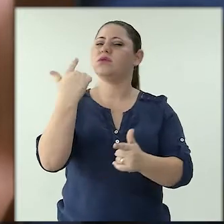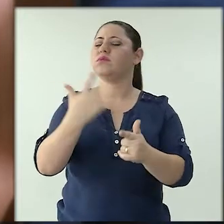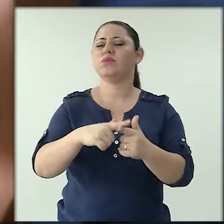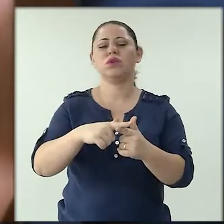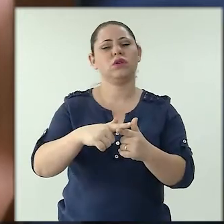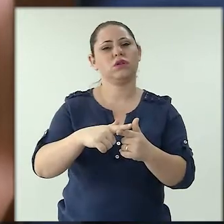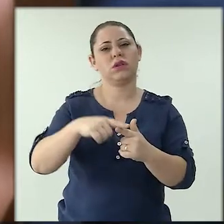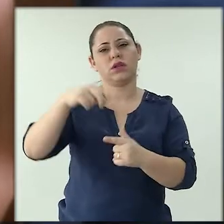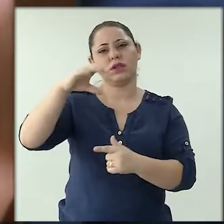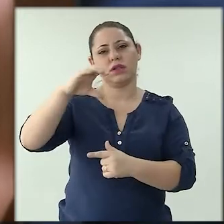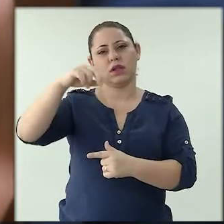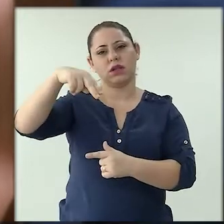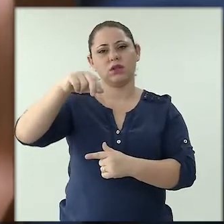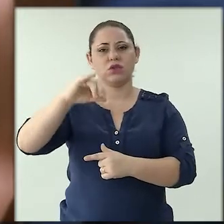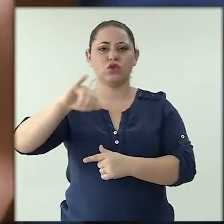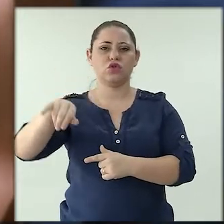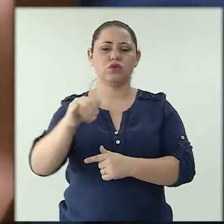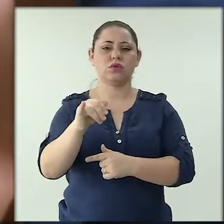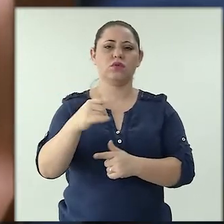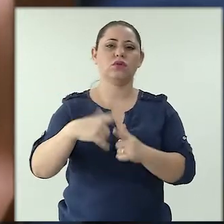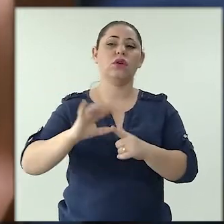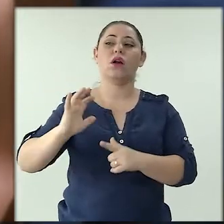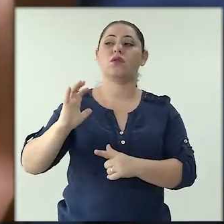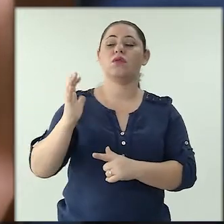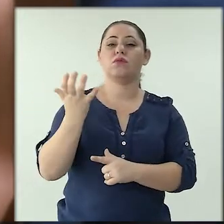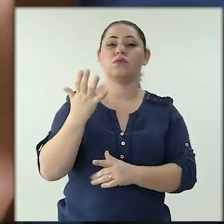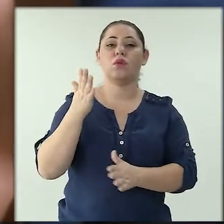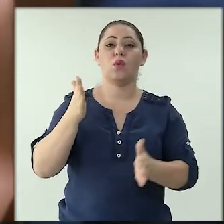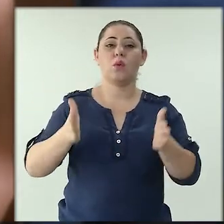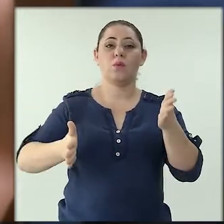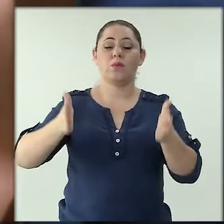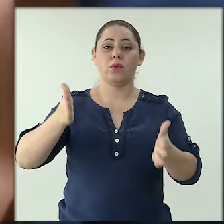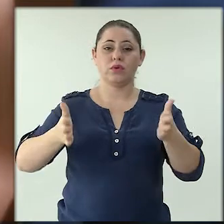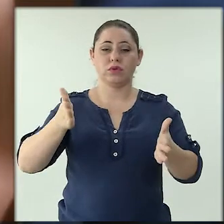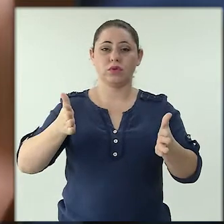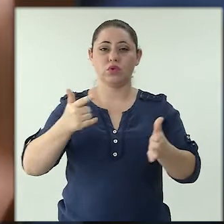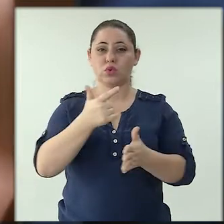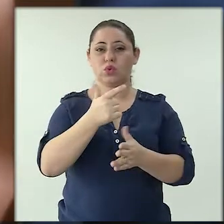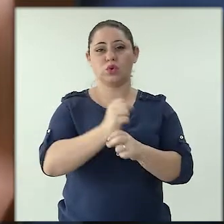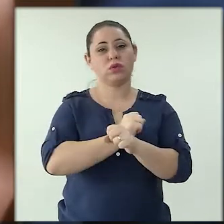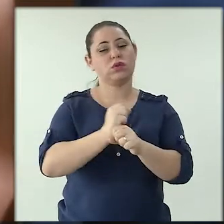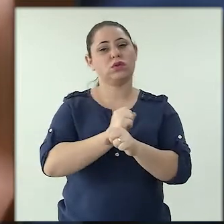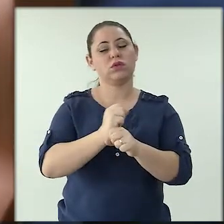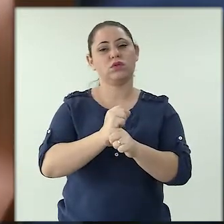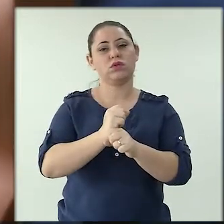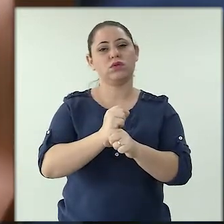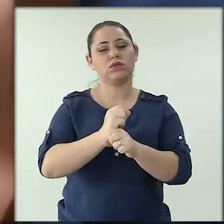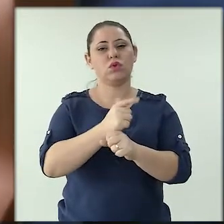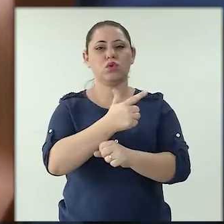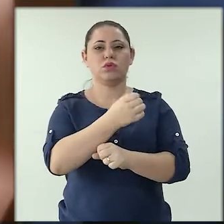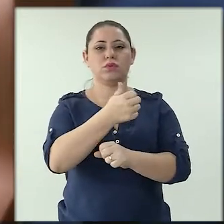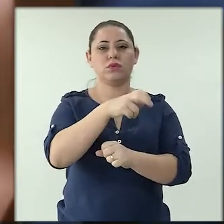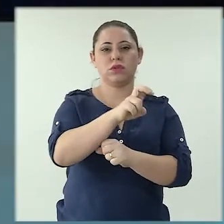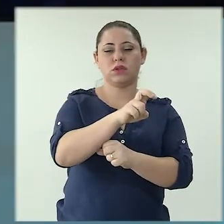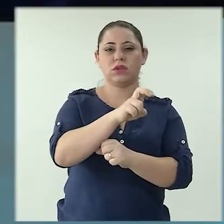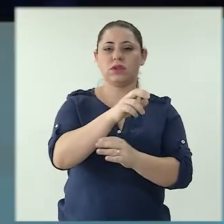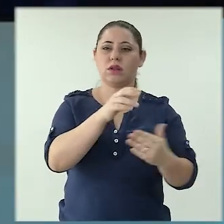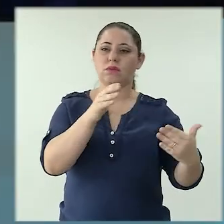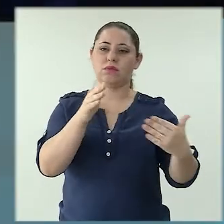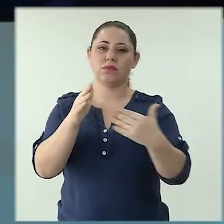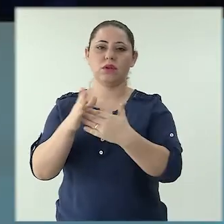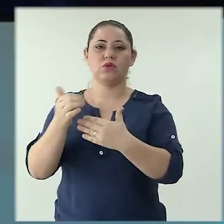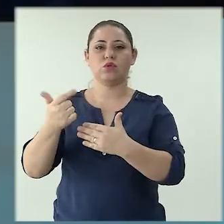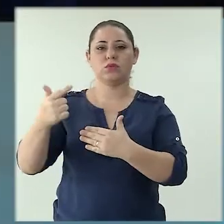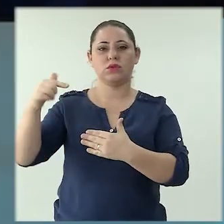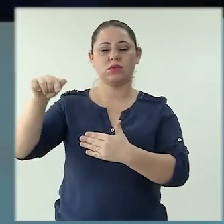que aconteceu isso? E o que houve durante esse meio tempo de 2 anos aí, de 2015 até 2017?